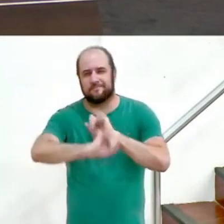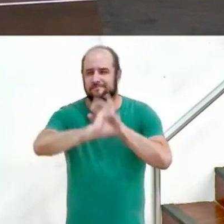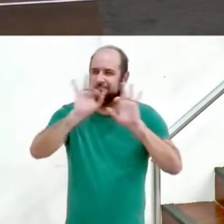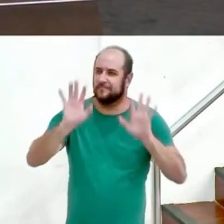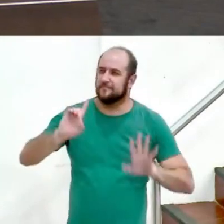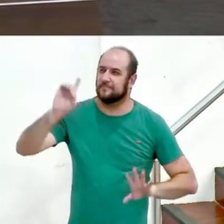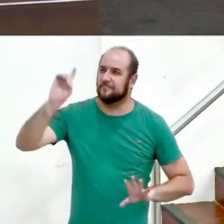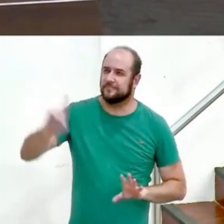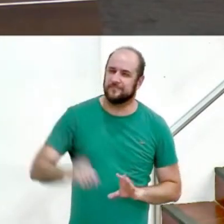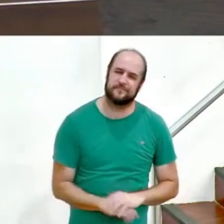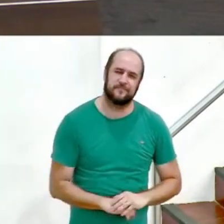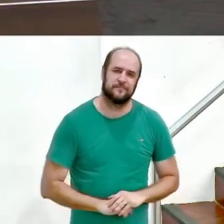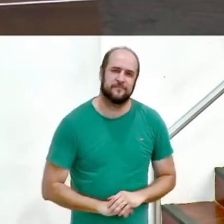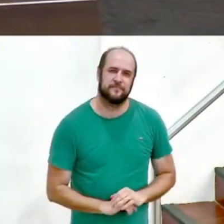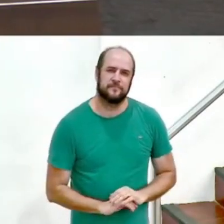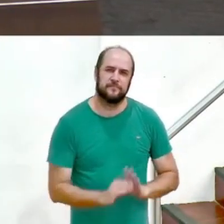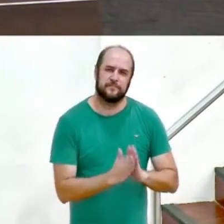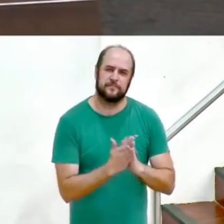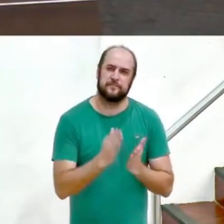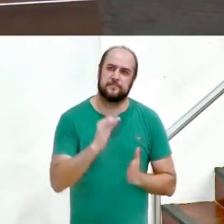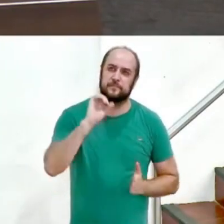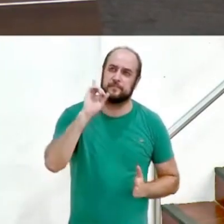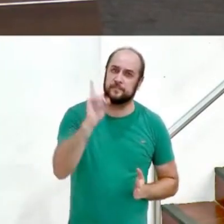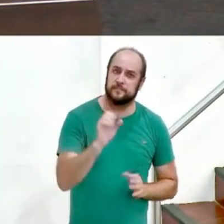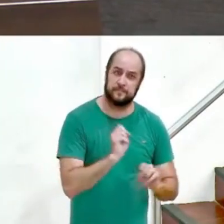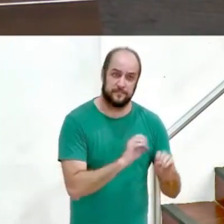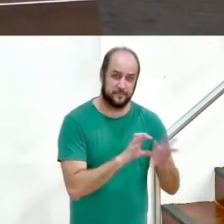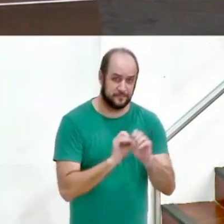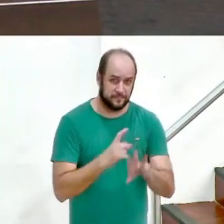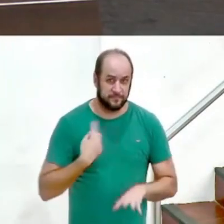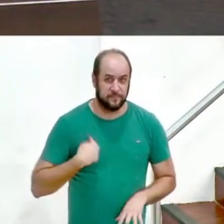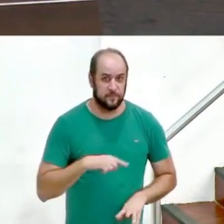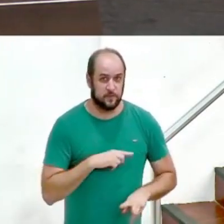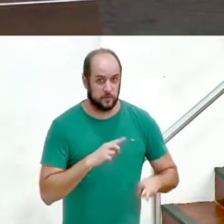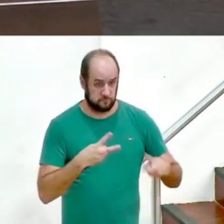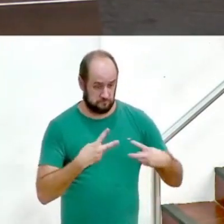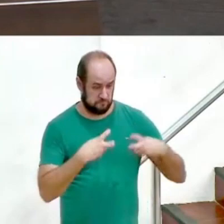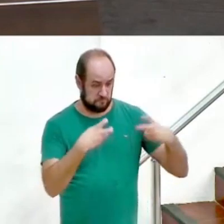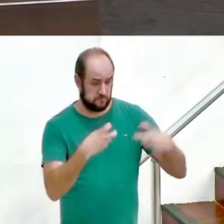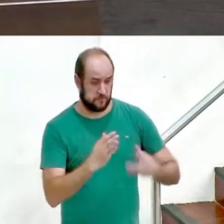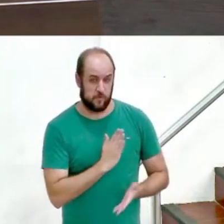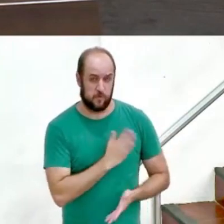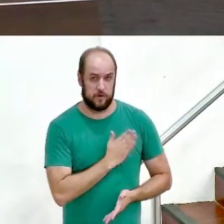Deus. O texto já nos ensina a examinar o coração.